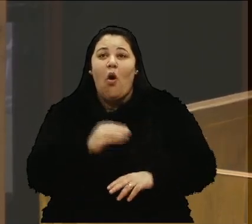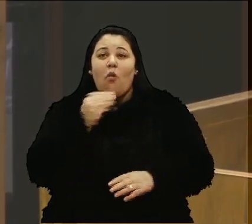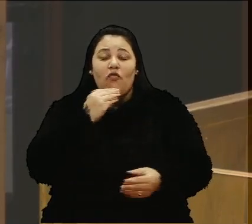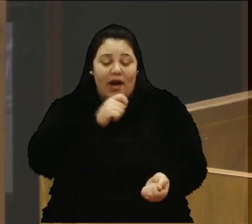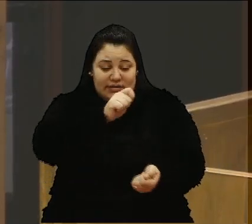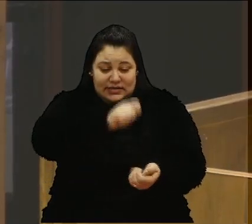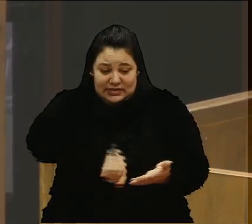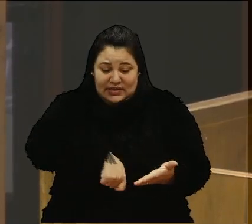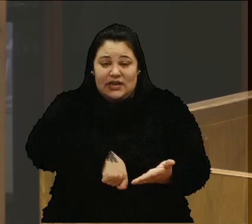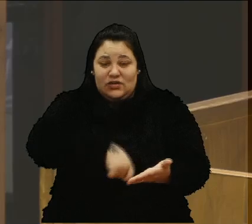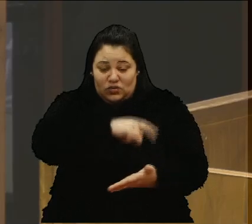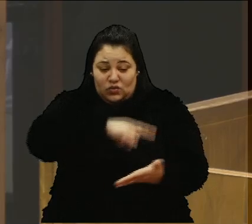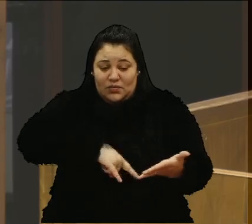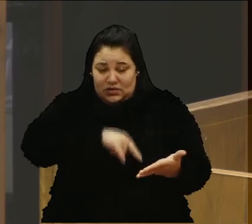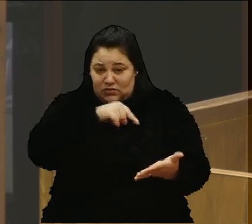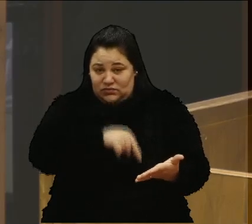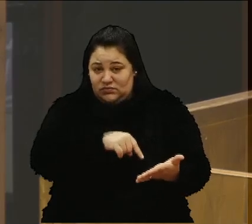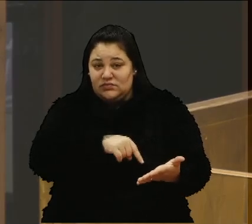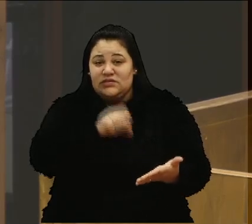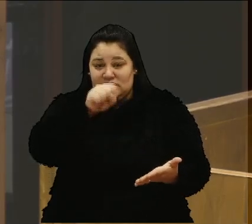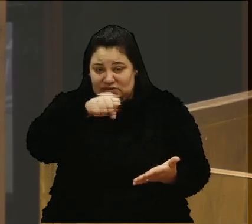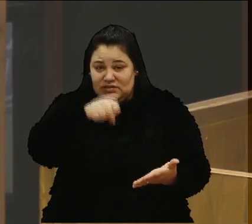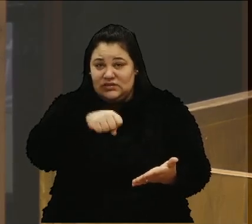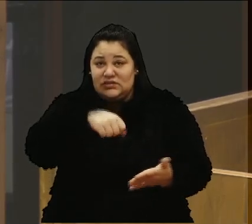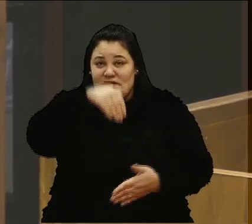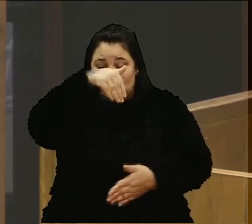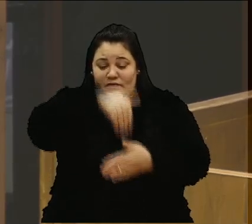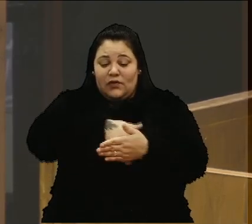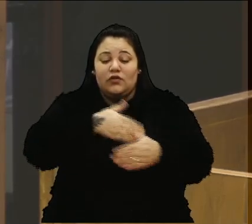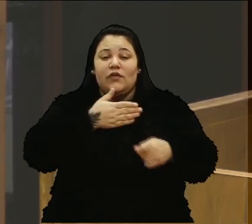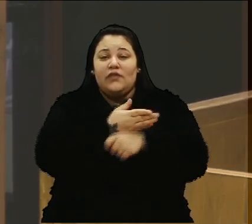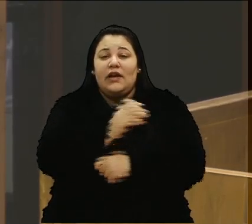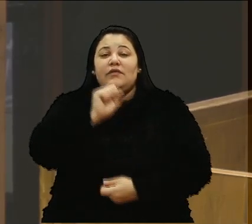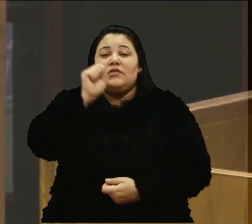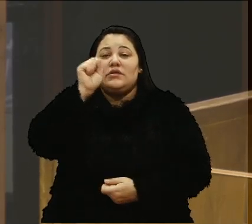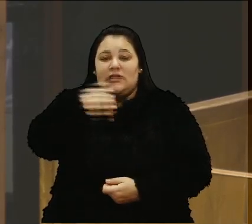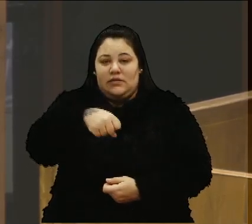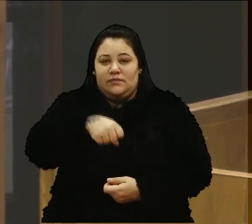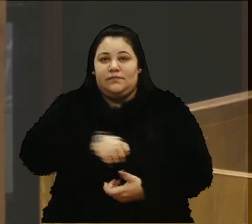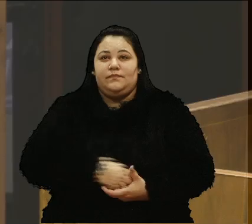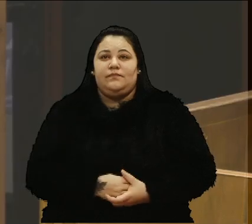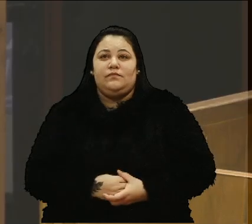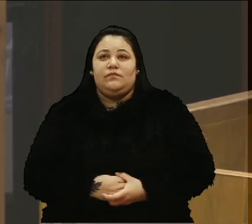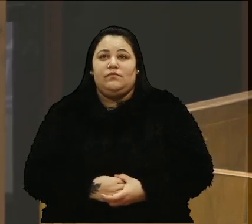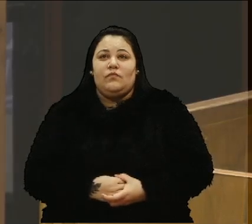assinei essa moção e votarei favorável